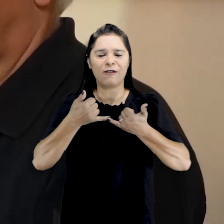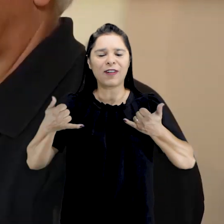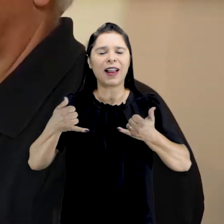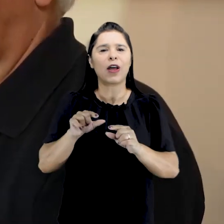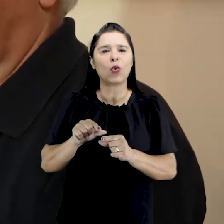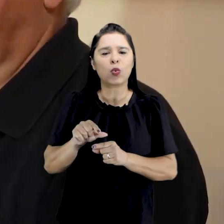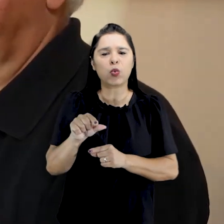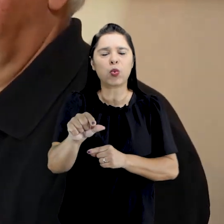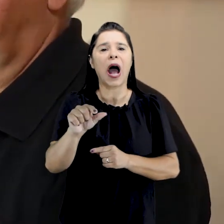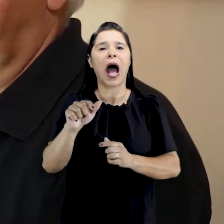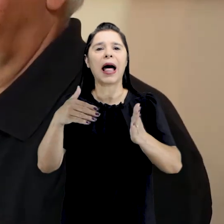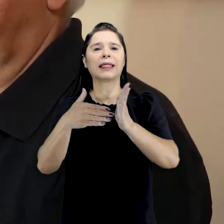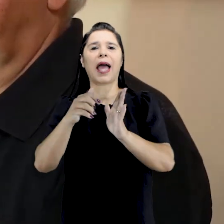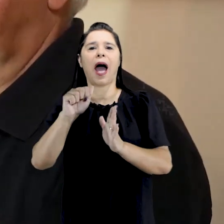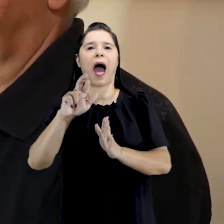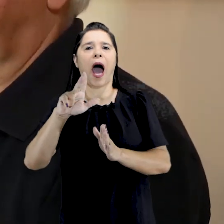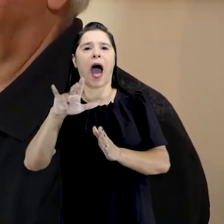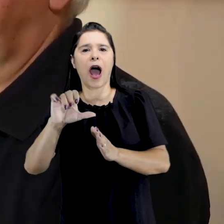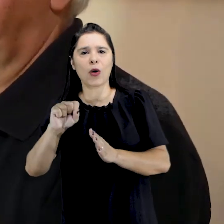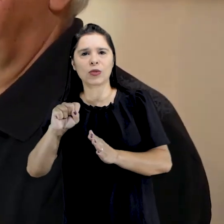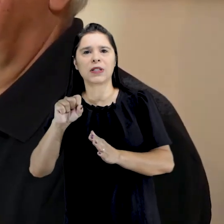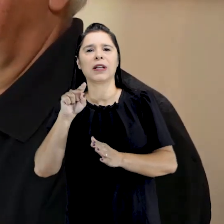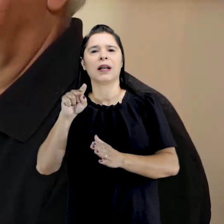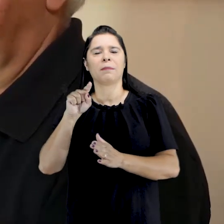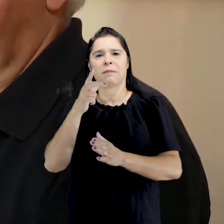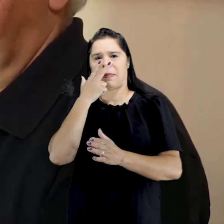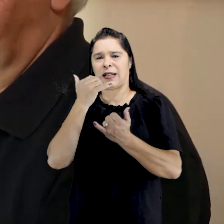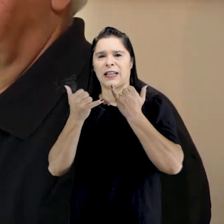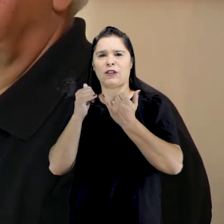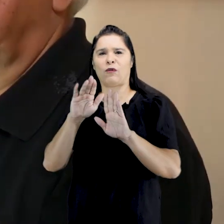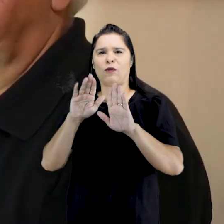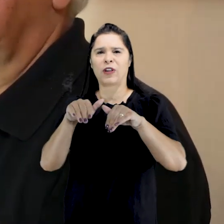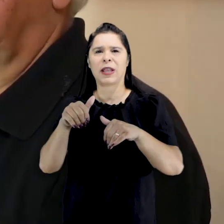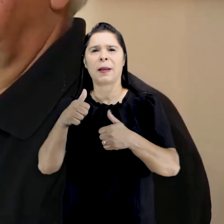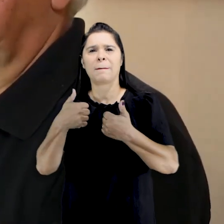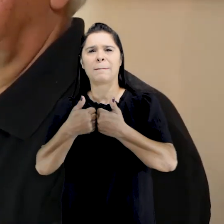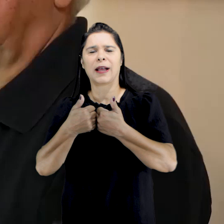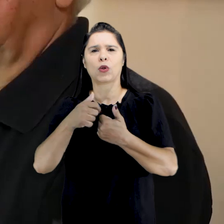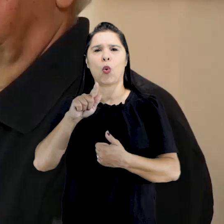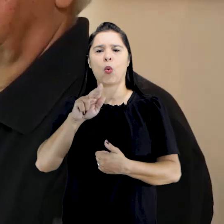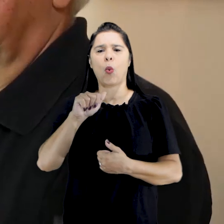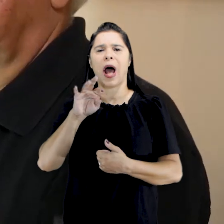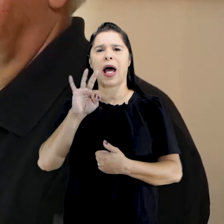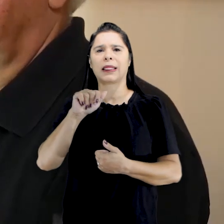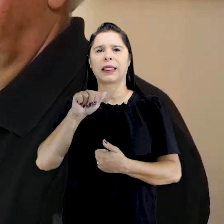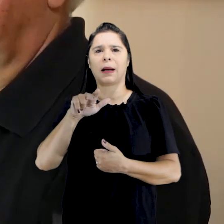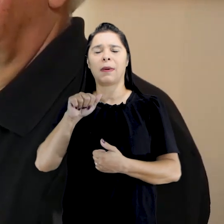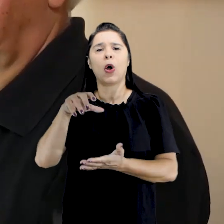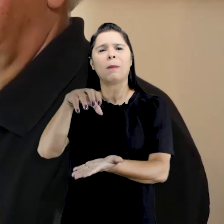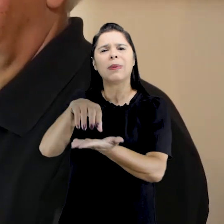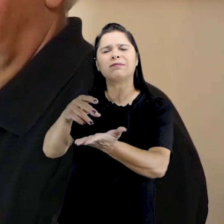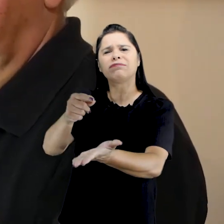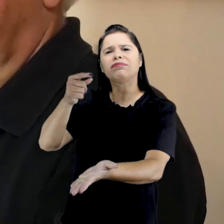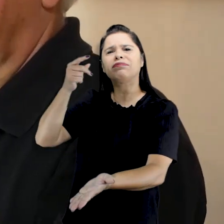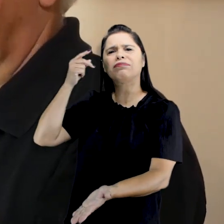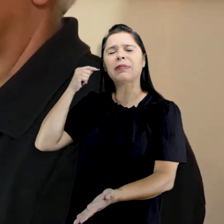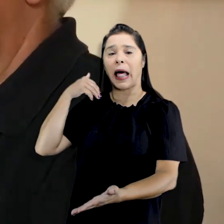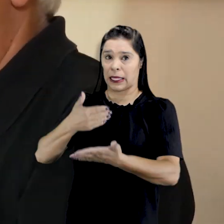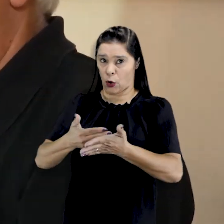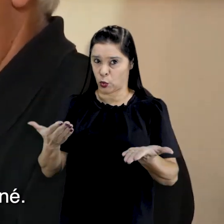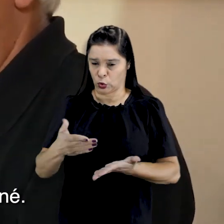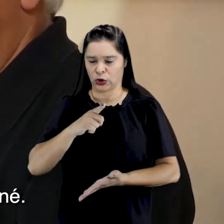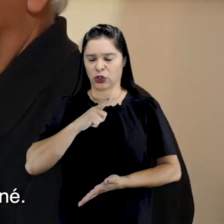daqui, sentido Arcos, né, que o trecho parece que terminava próximo de Guatama, né? Numa estação antiga que tem lá até